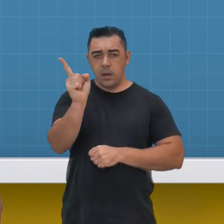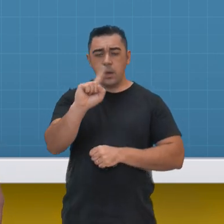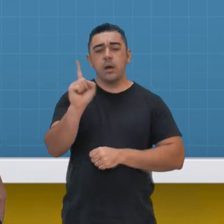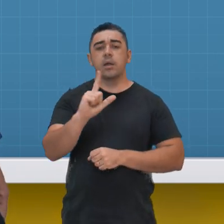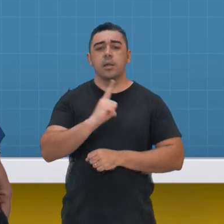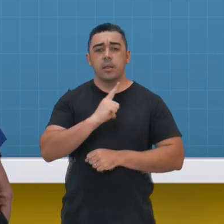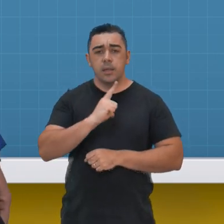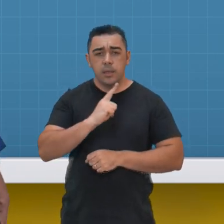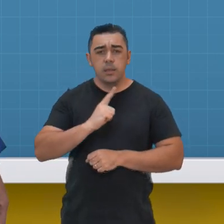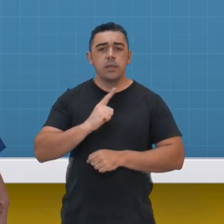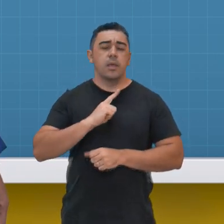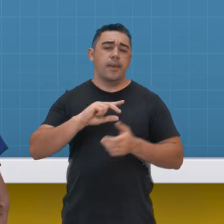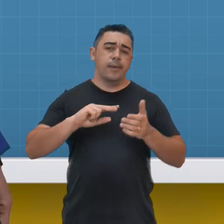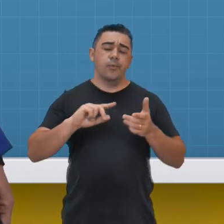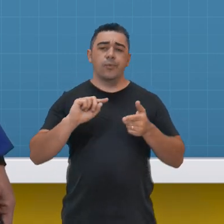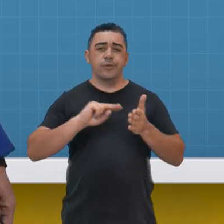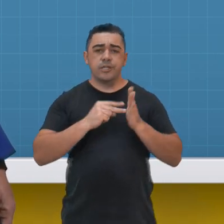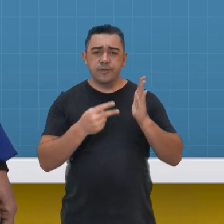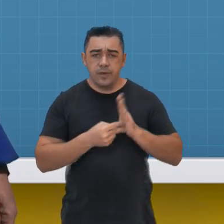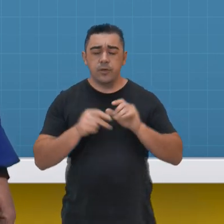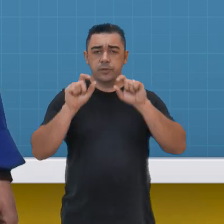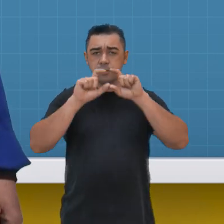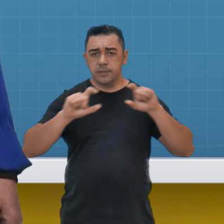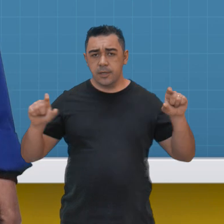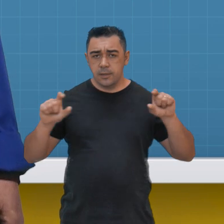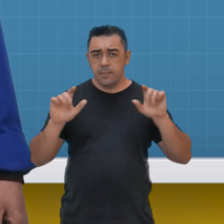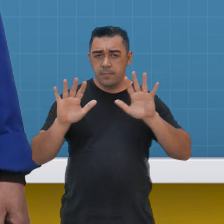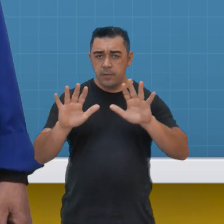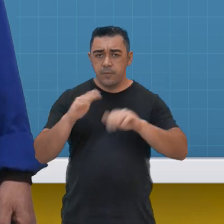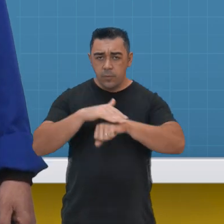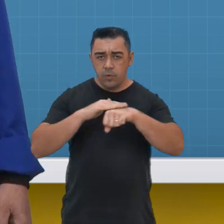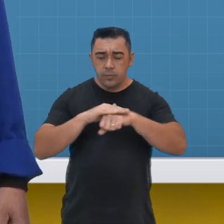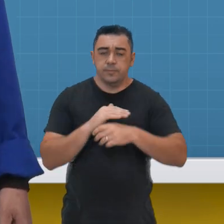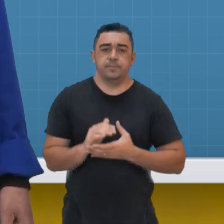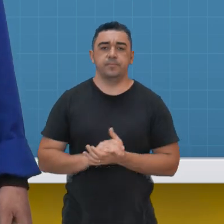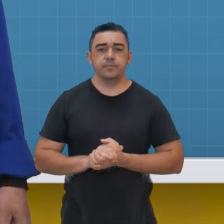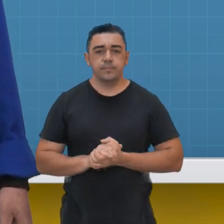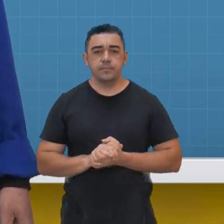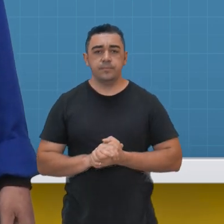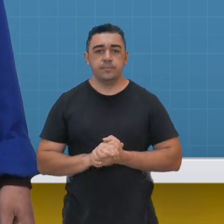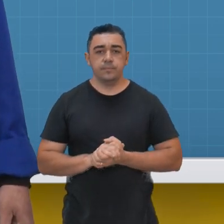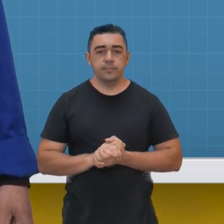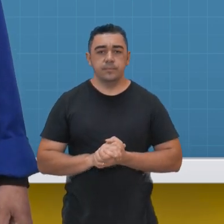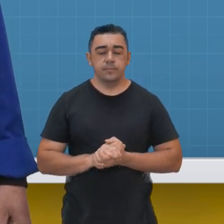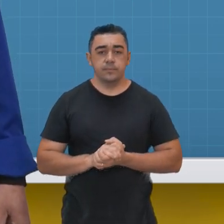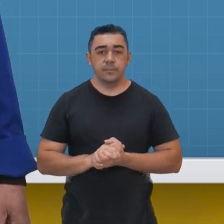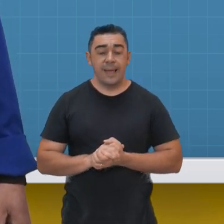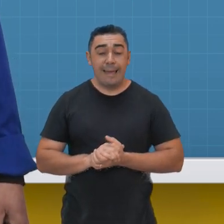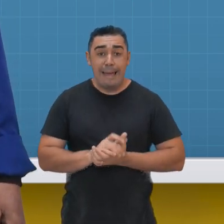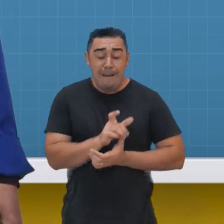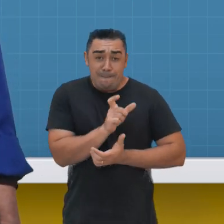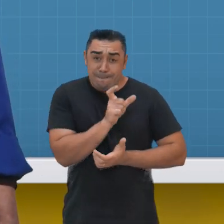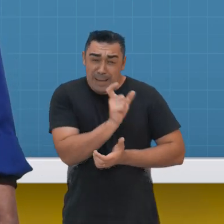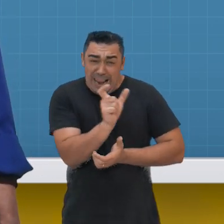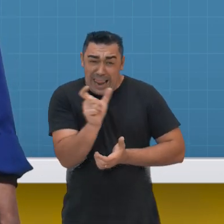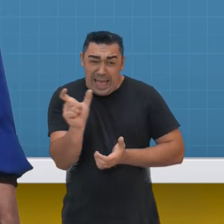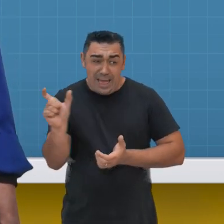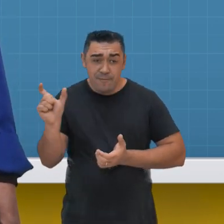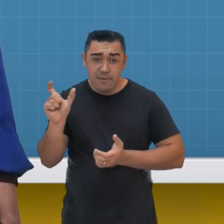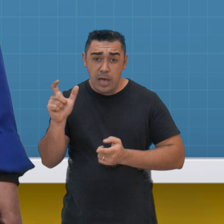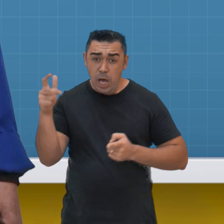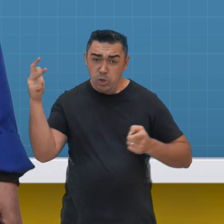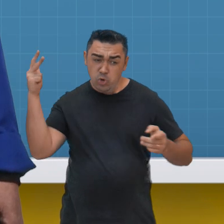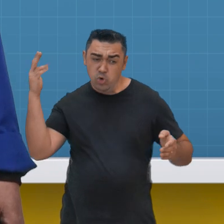fazer interpretação escrita, mas vamos conversar um pouquinho. As palavras cortam mais do que as